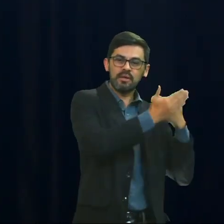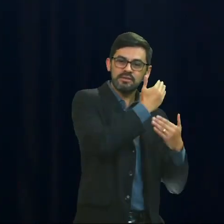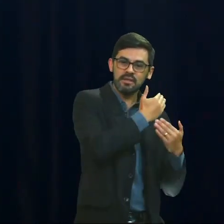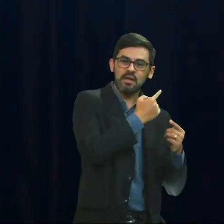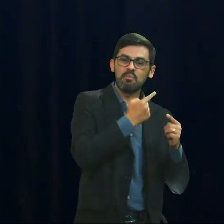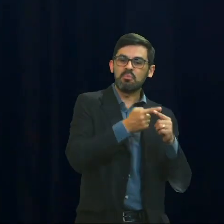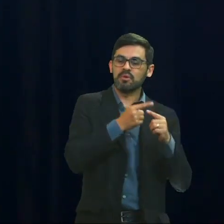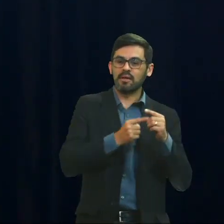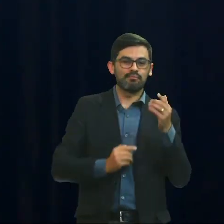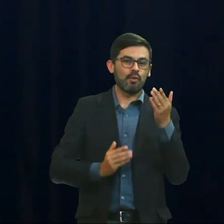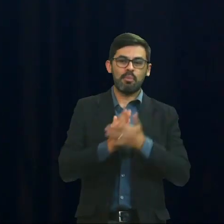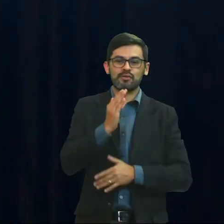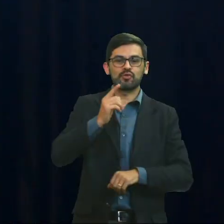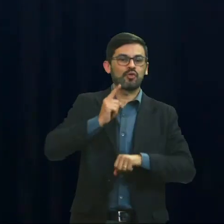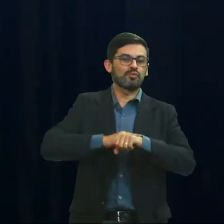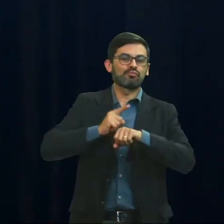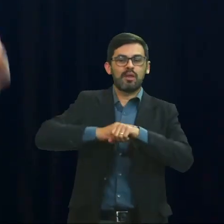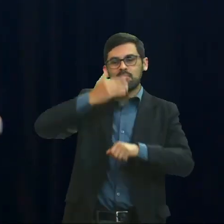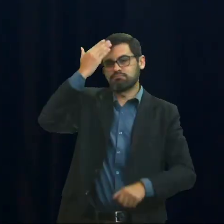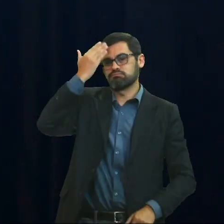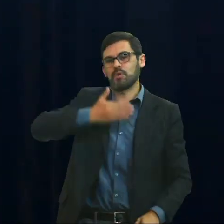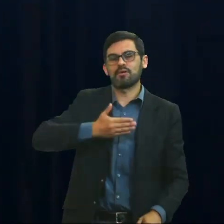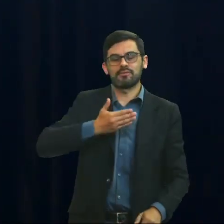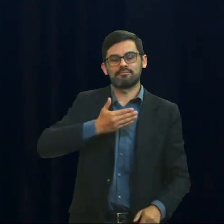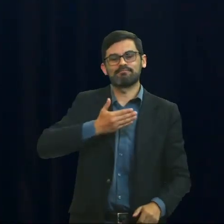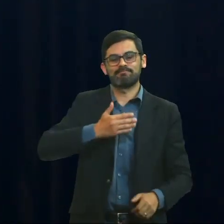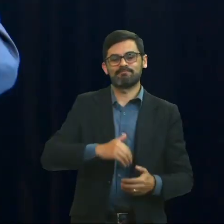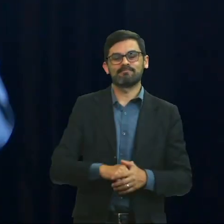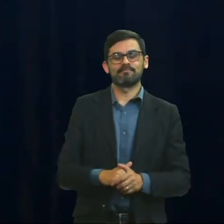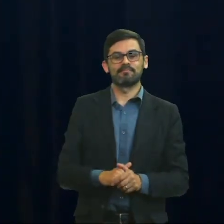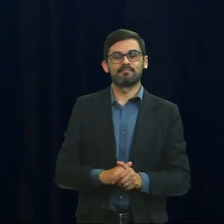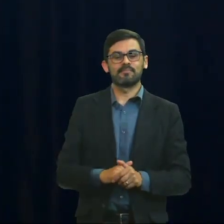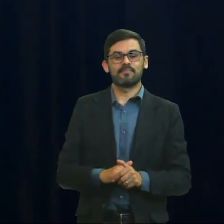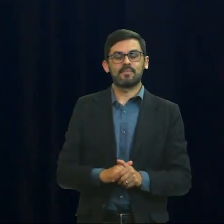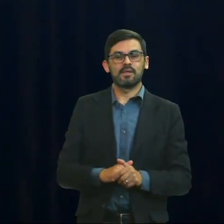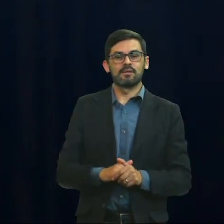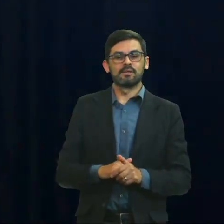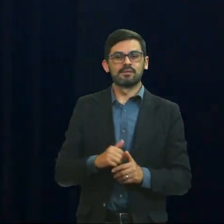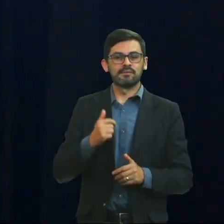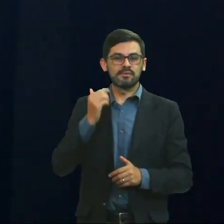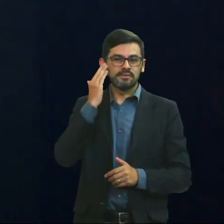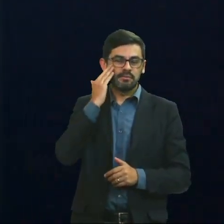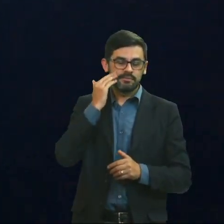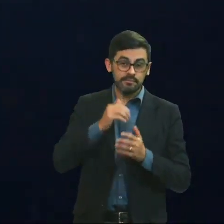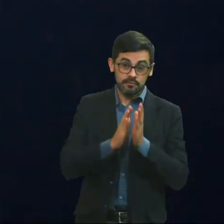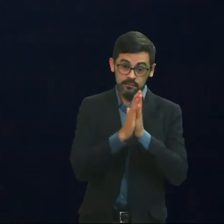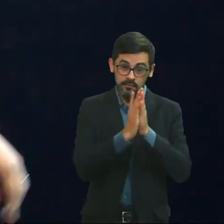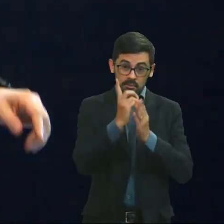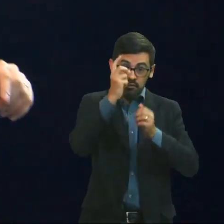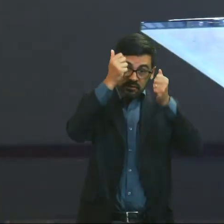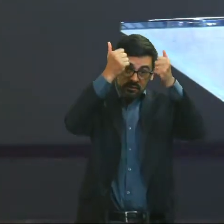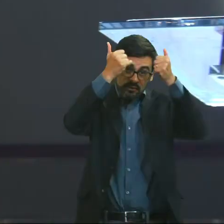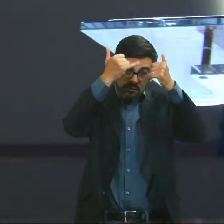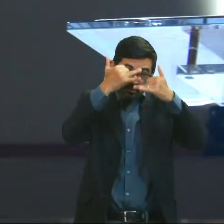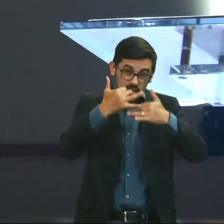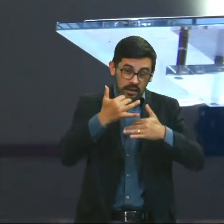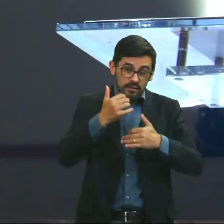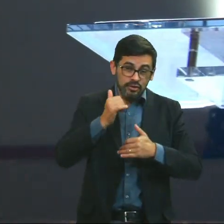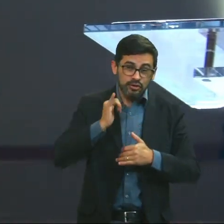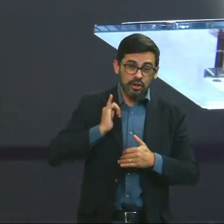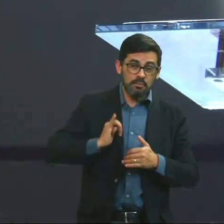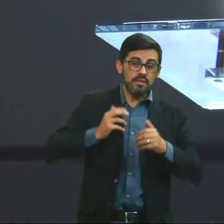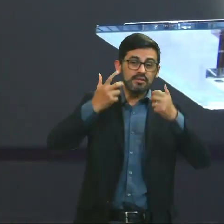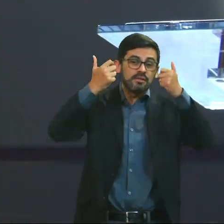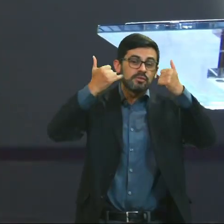aos testes do tempo. Eu acho muito bonita a história que a Bíblia conta em Jeremias 35 sobre